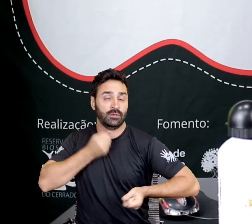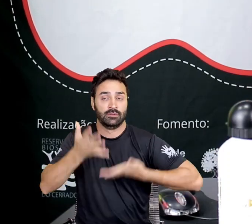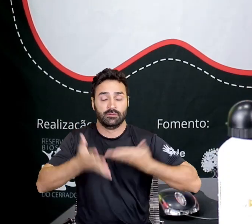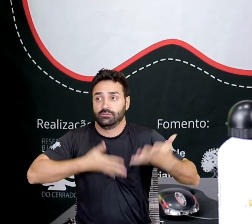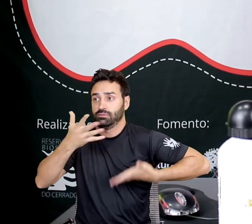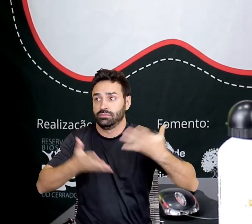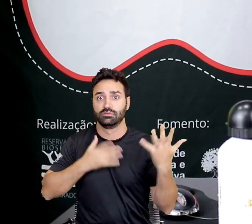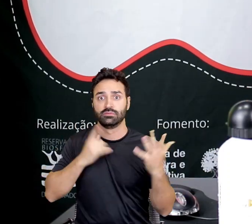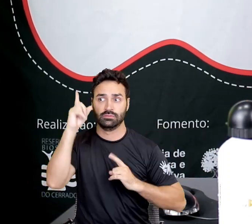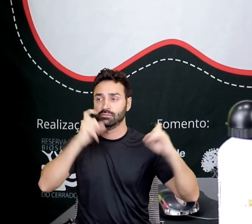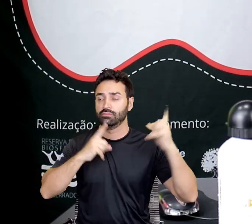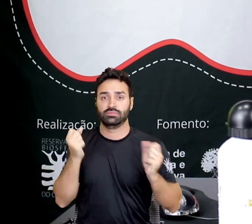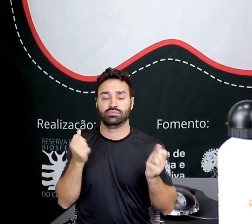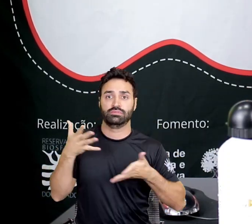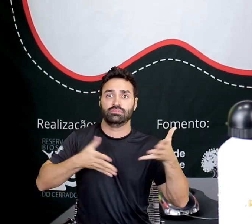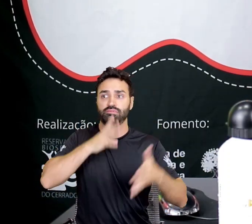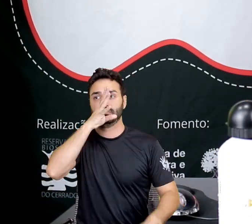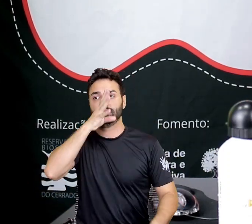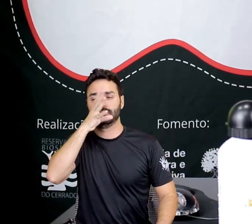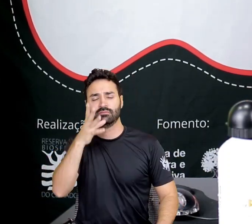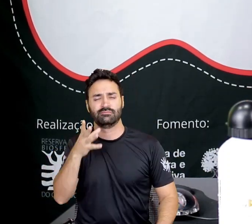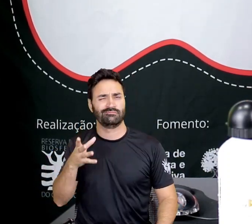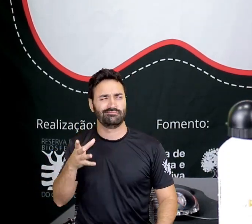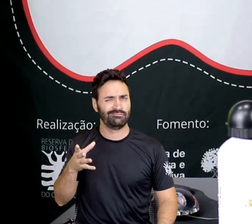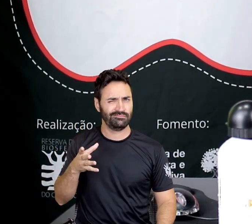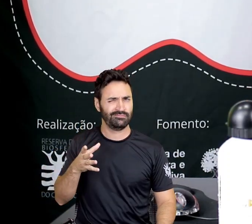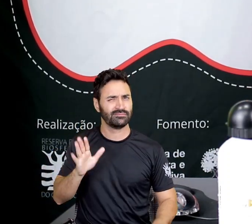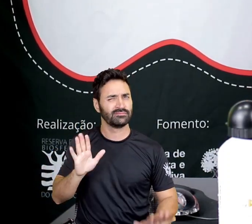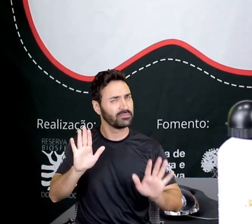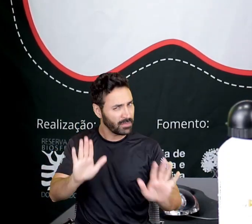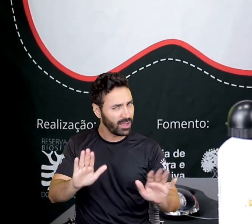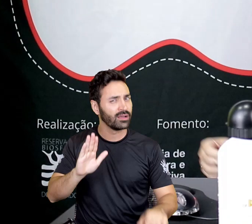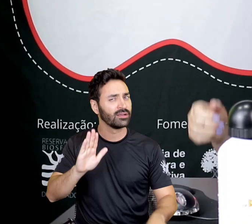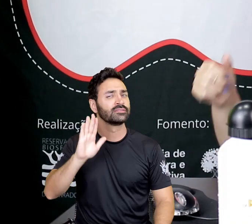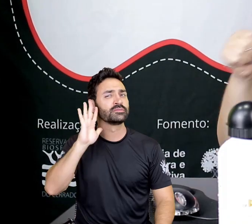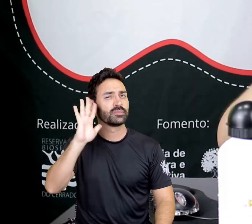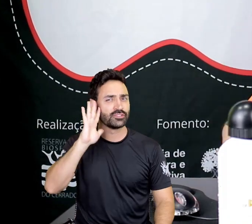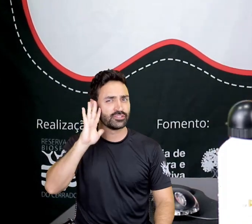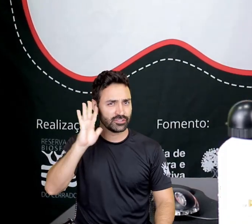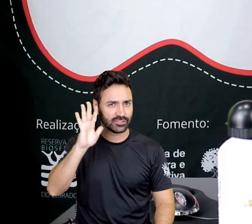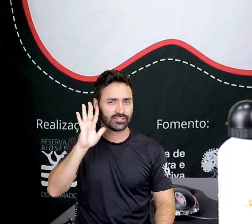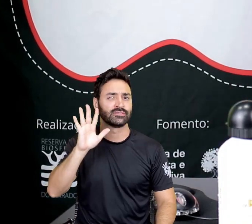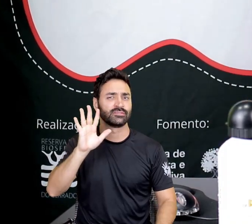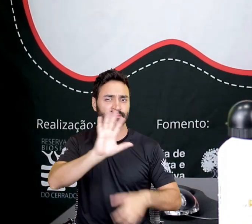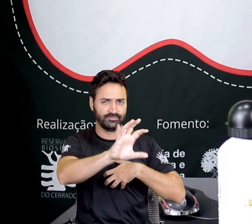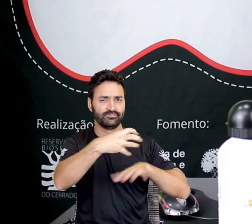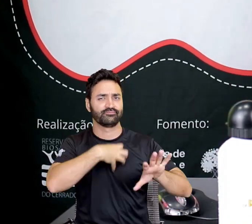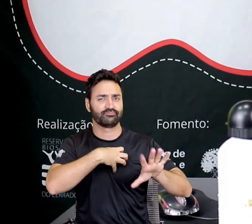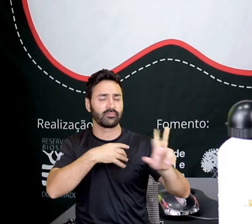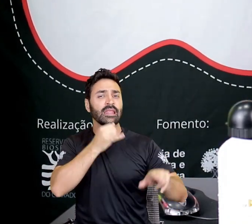expressivas. Mas, gente, imagina você, volta para aquela situação da Rússia.